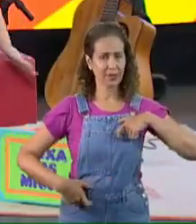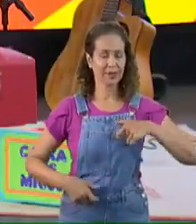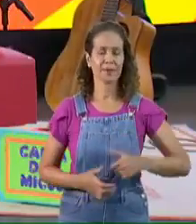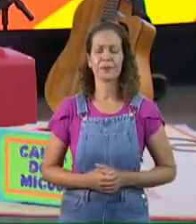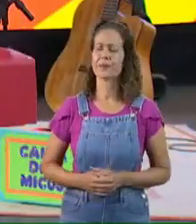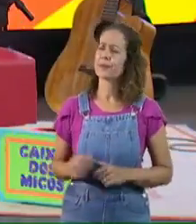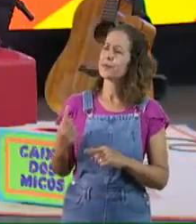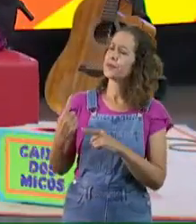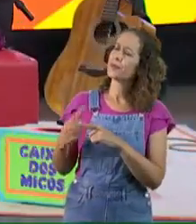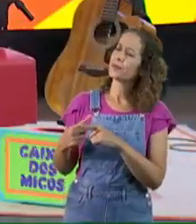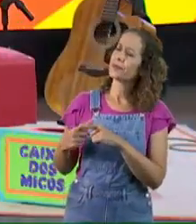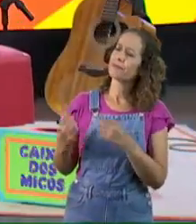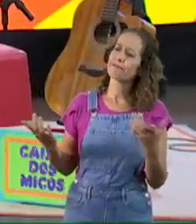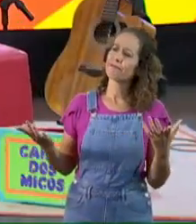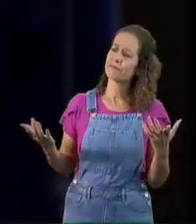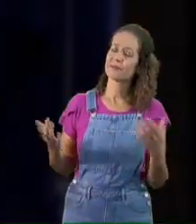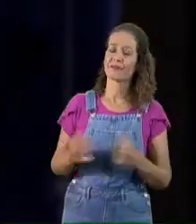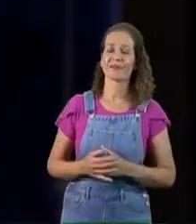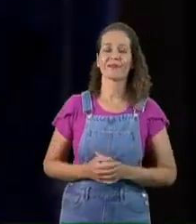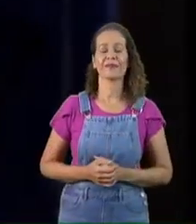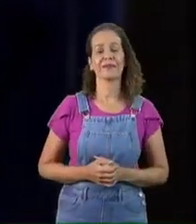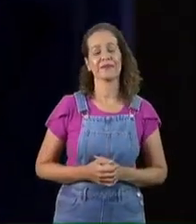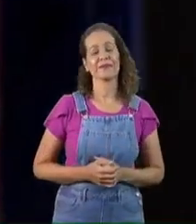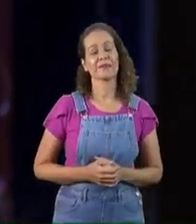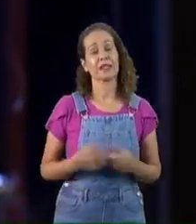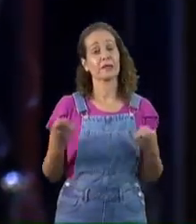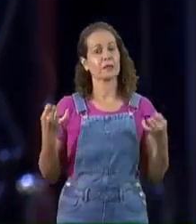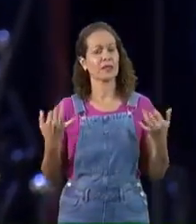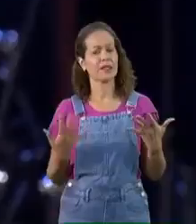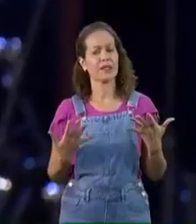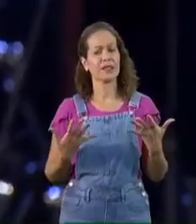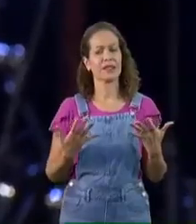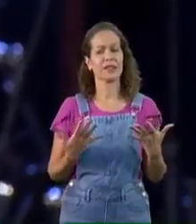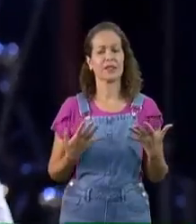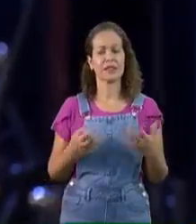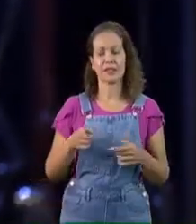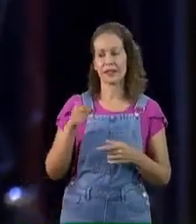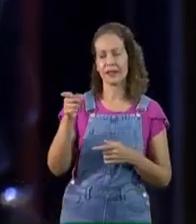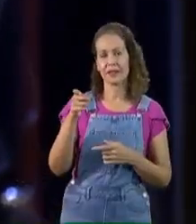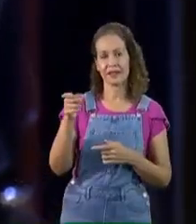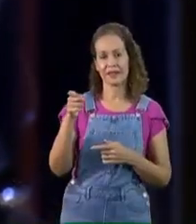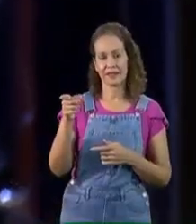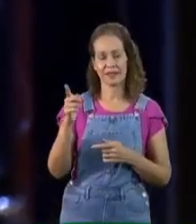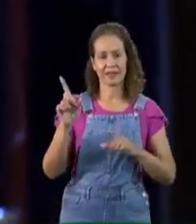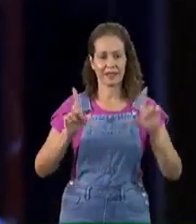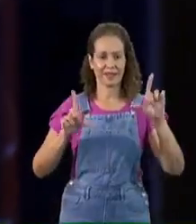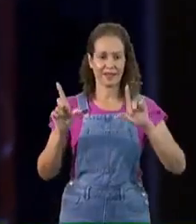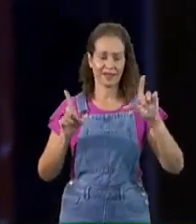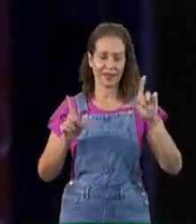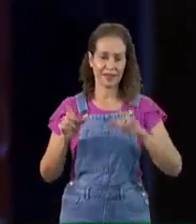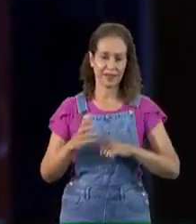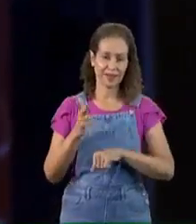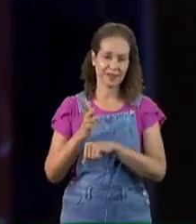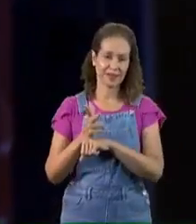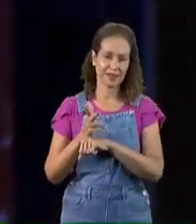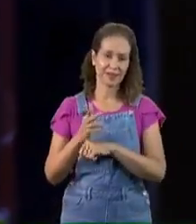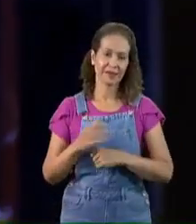Por quê? Fala lá para as crianças lá. Como é que o tigre... Aqui, ó. Como é que o tigre